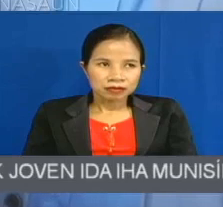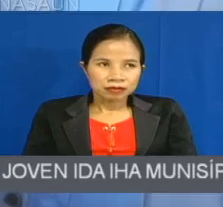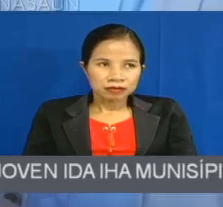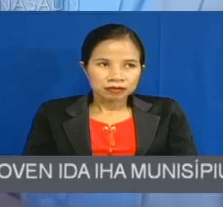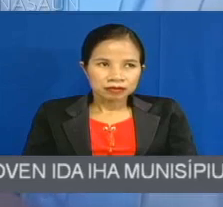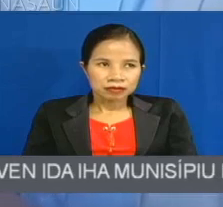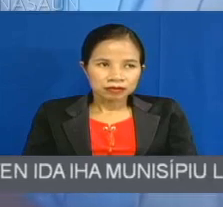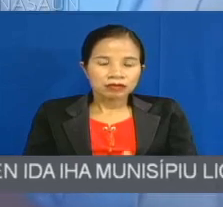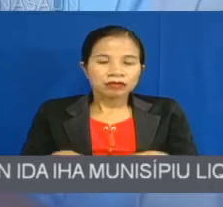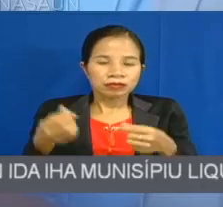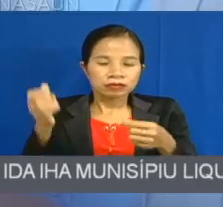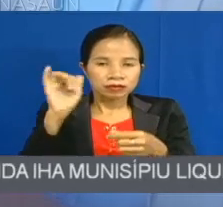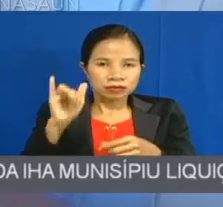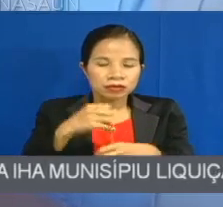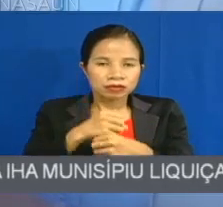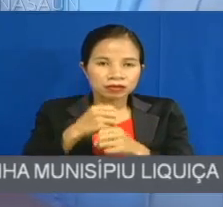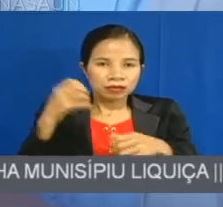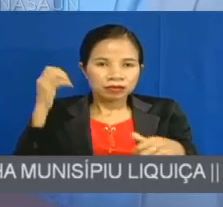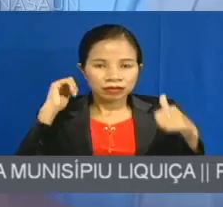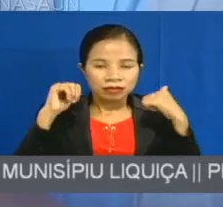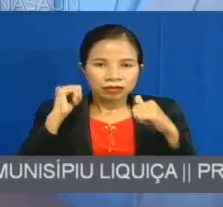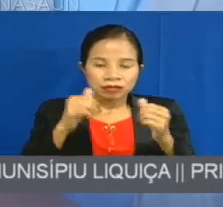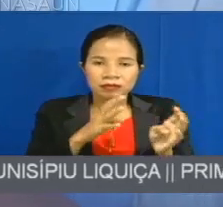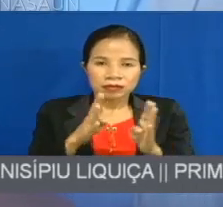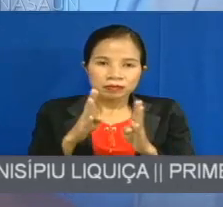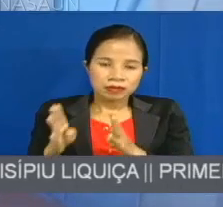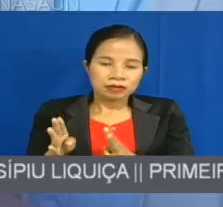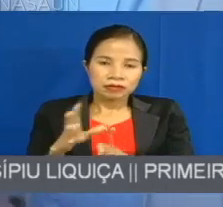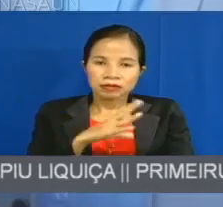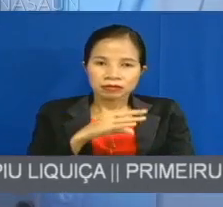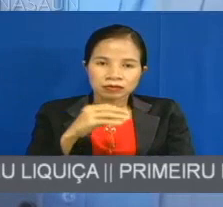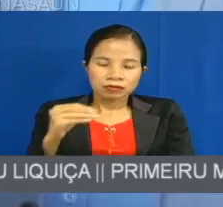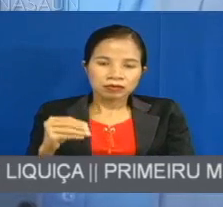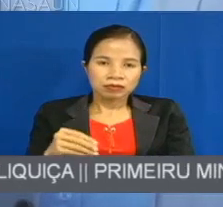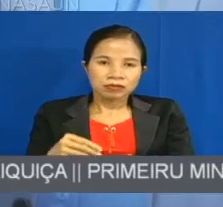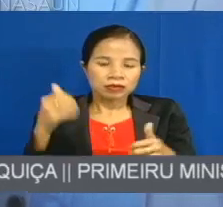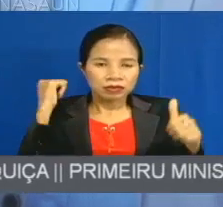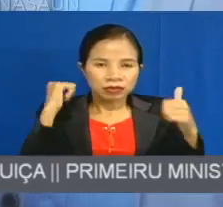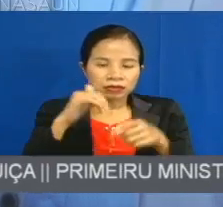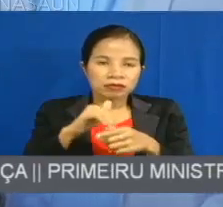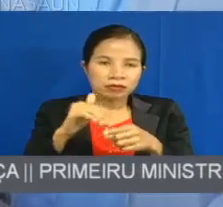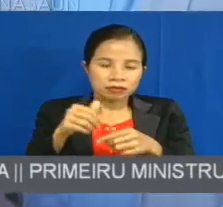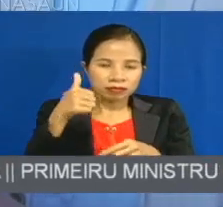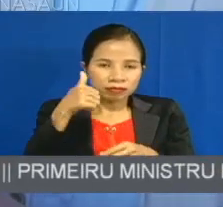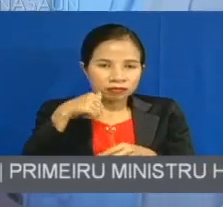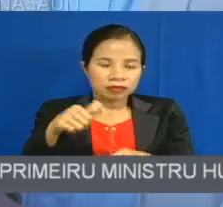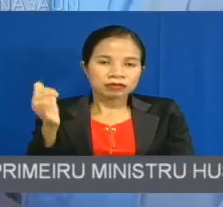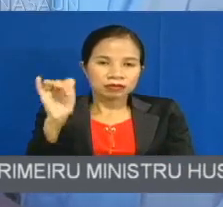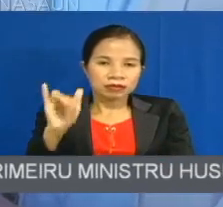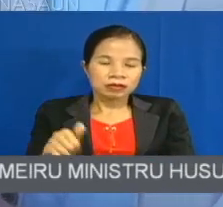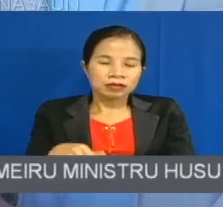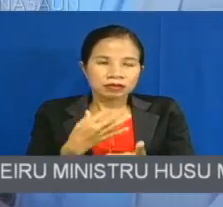4-5 mil, para poder fazer a atividade de preparação, no mundo, a atividade de formação para feito. Montante